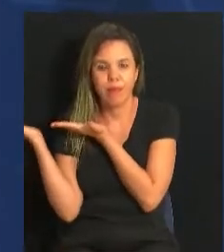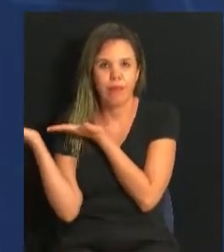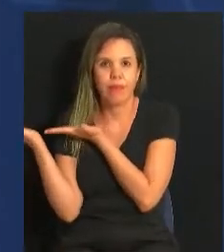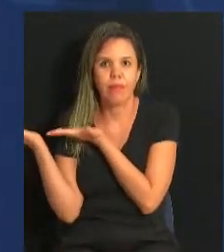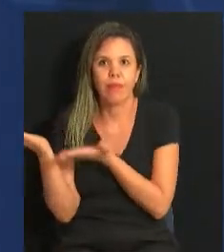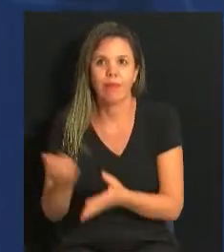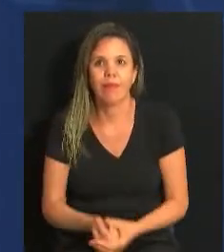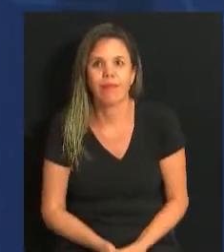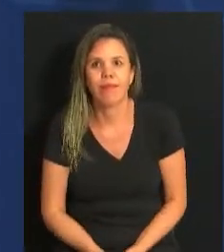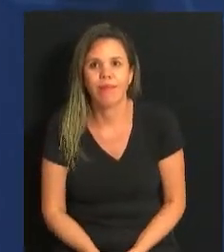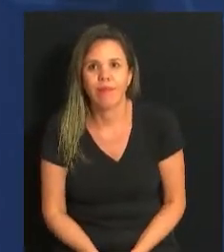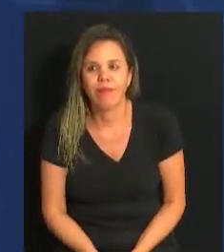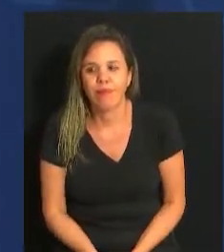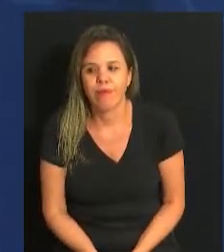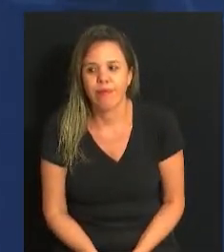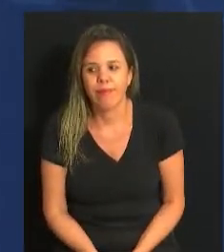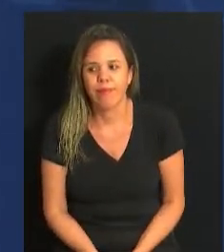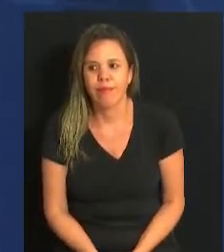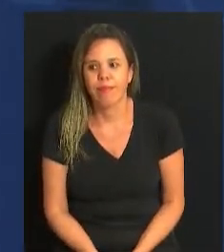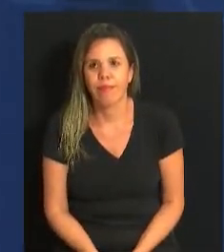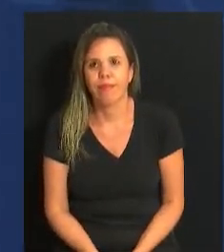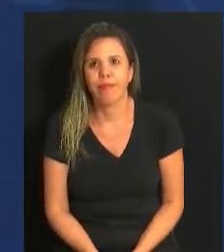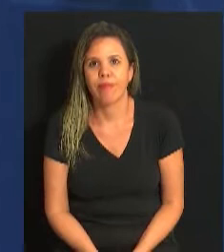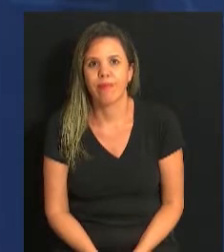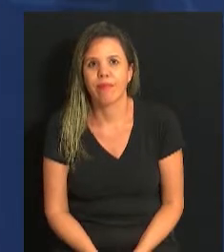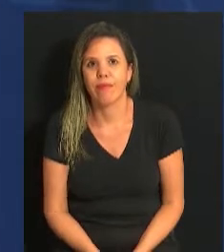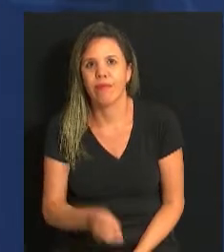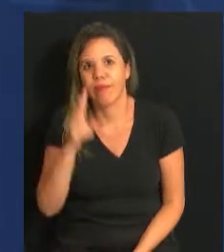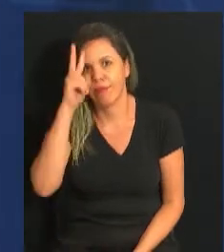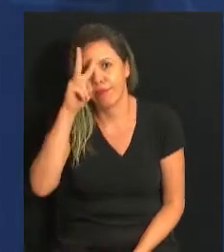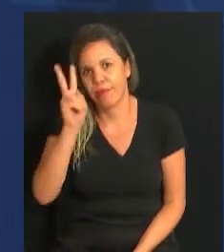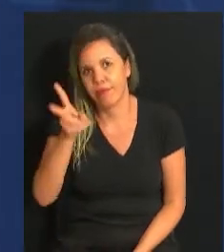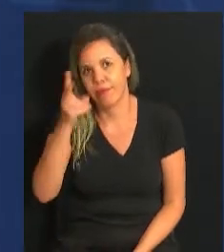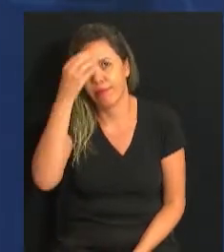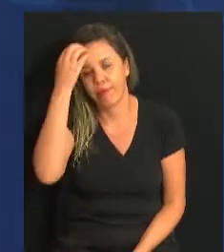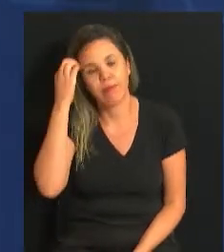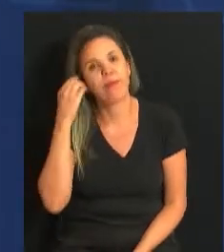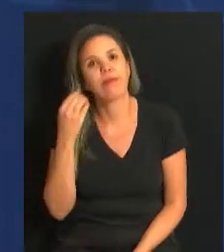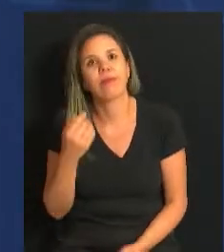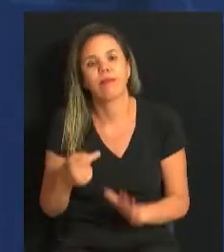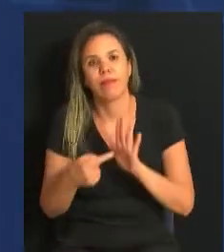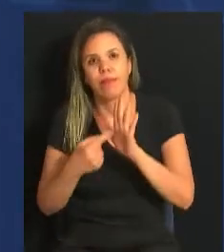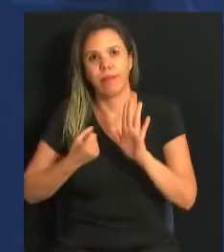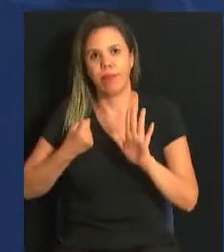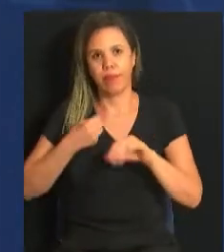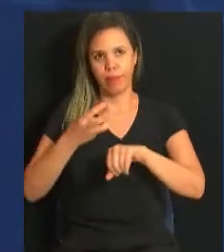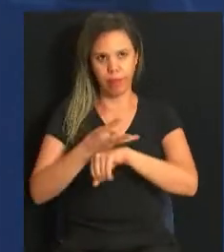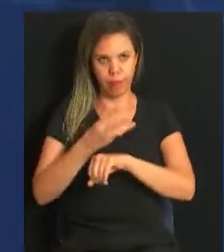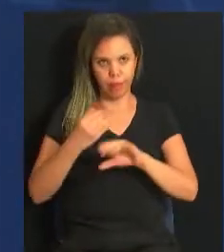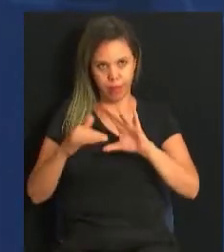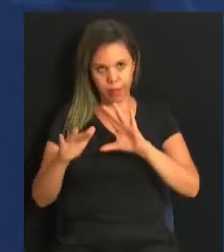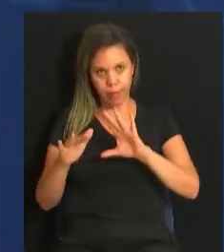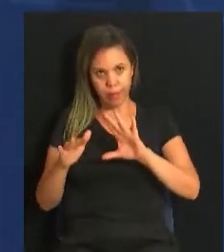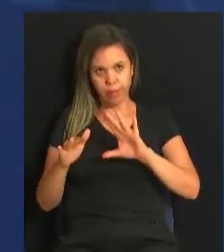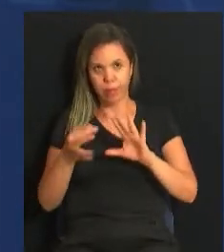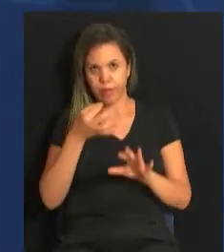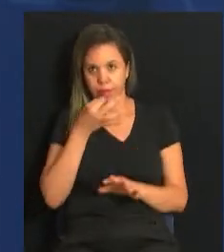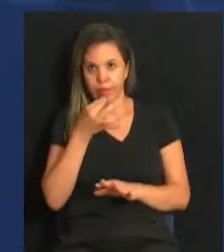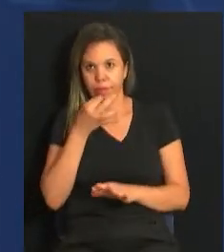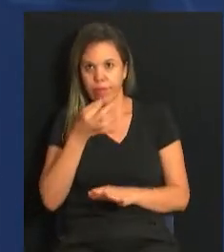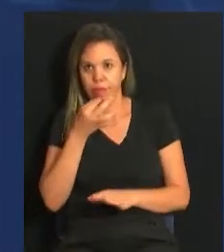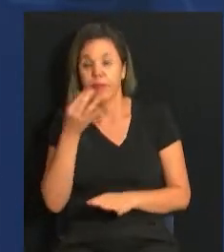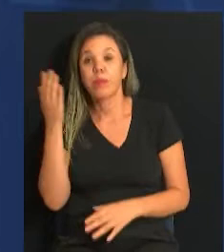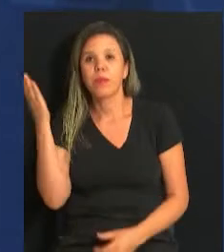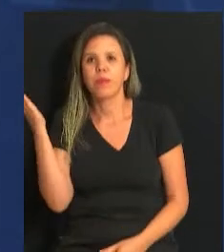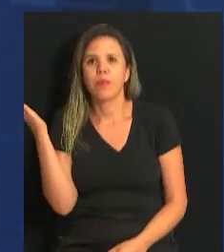978 2.937 76 lembrando sempre que apareceu o número do nosso WhatsApp você tem aqui ó do seu